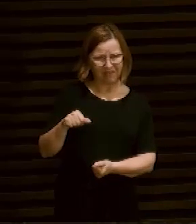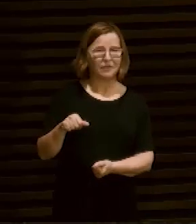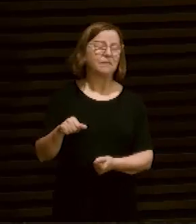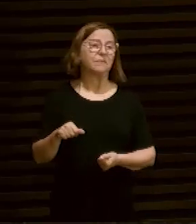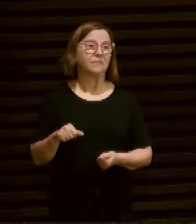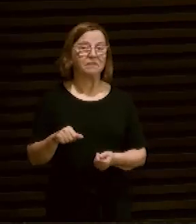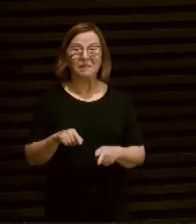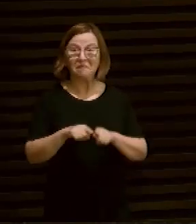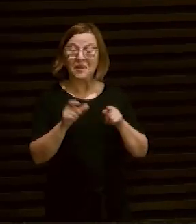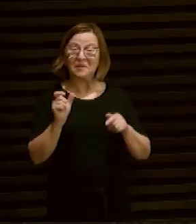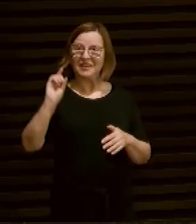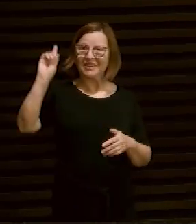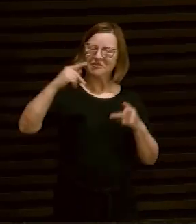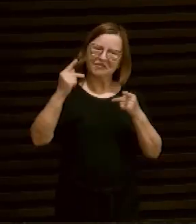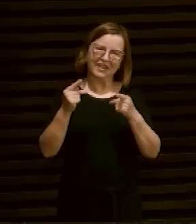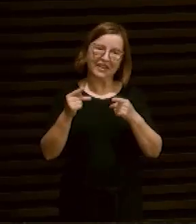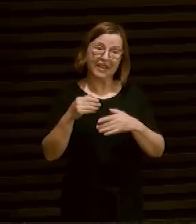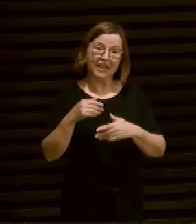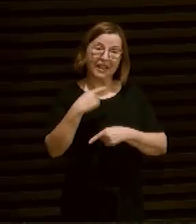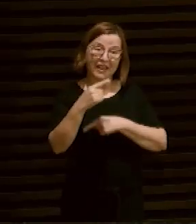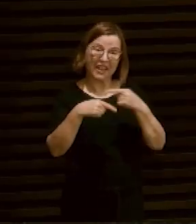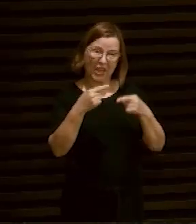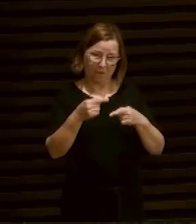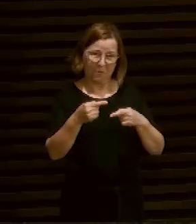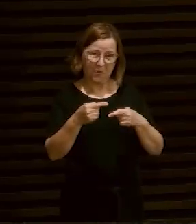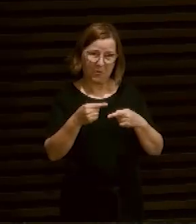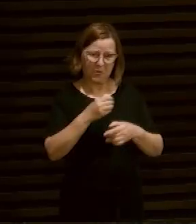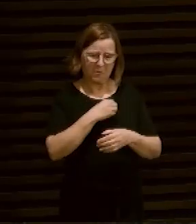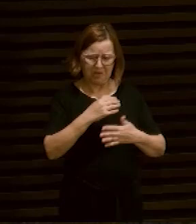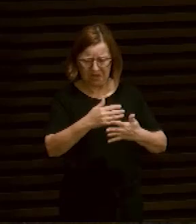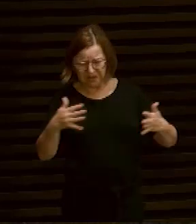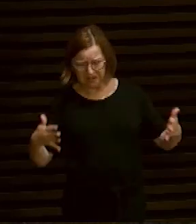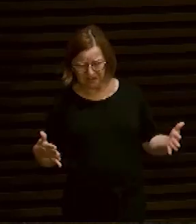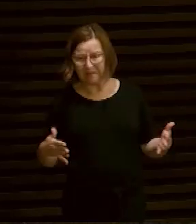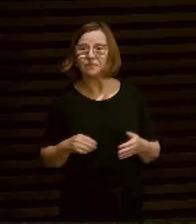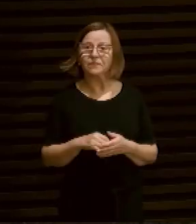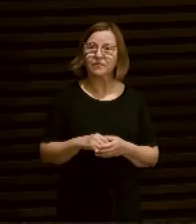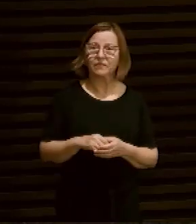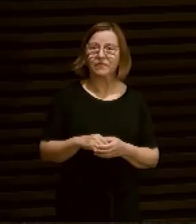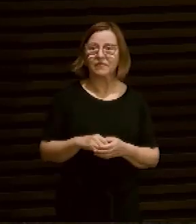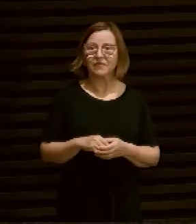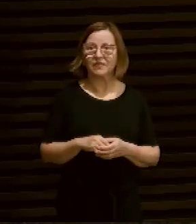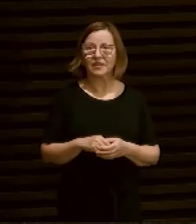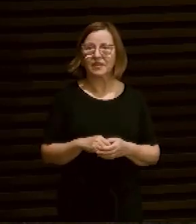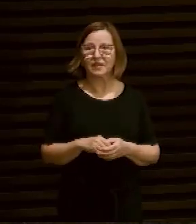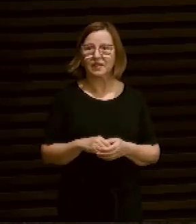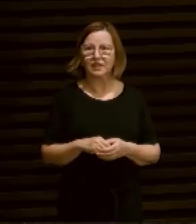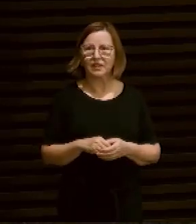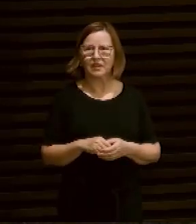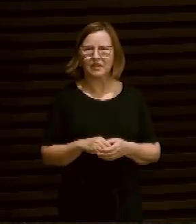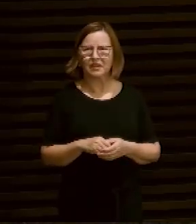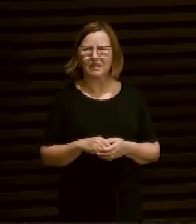Aí ele diz assim: depois de rodear tão grande nuvem de pecado, de testemunho, desembaraçando do peso do pecado